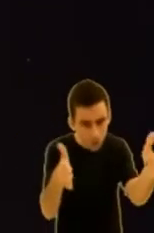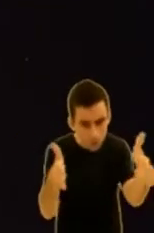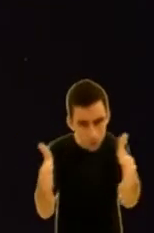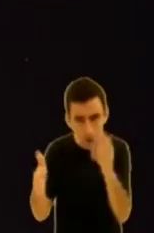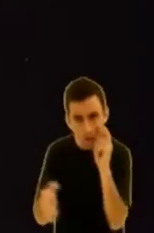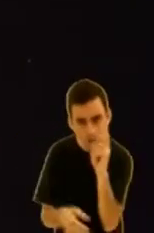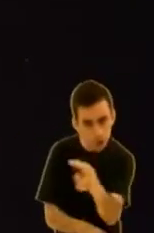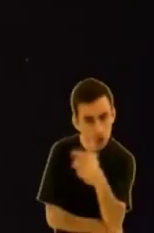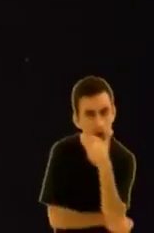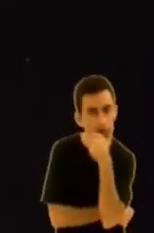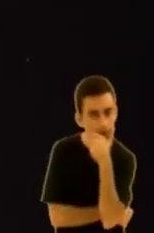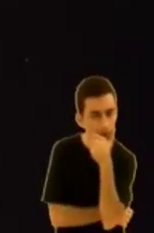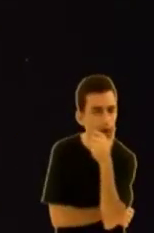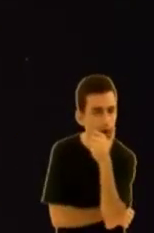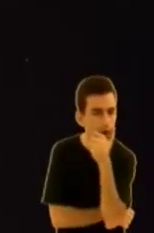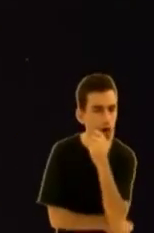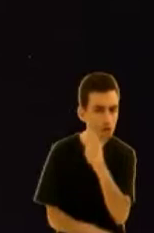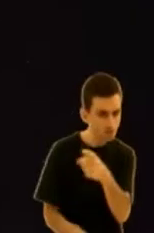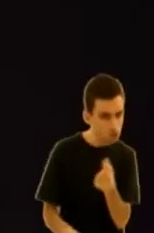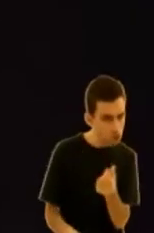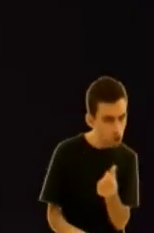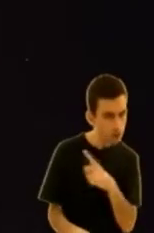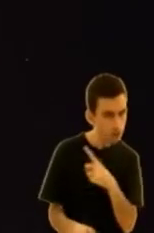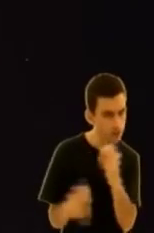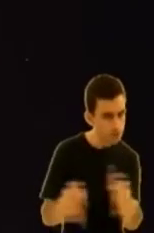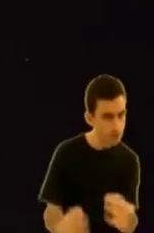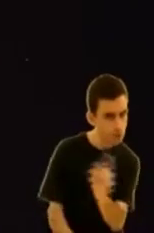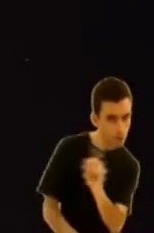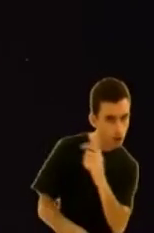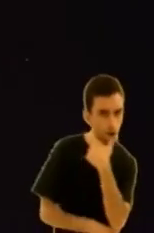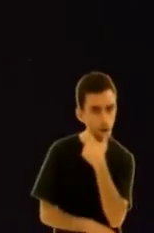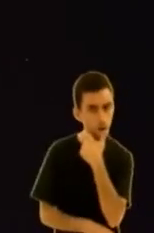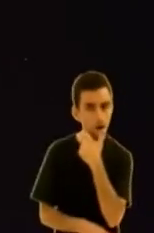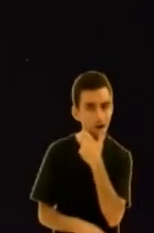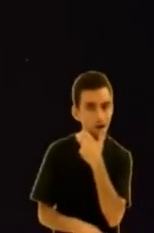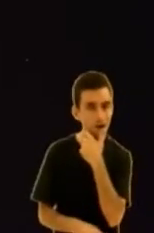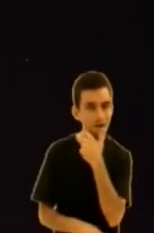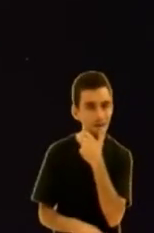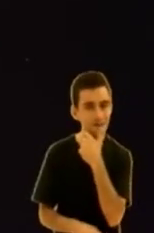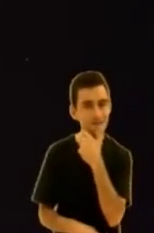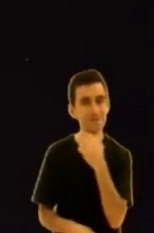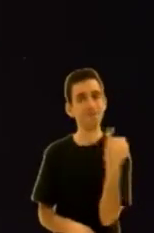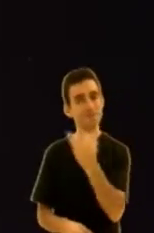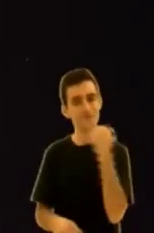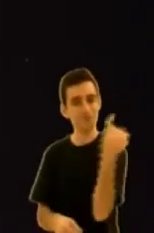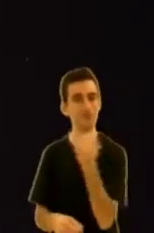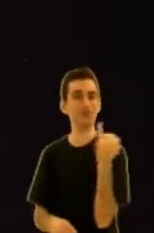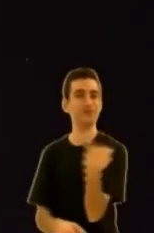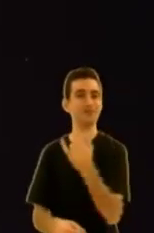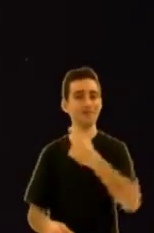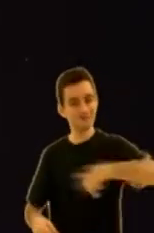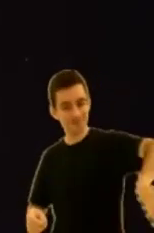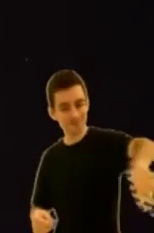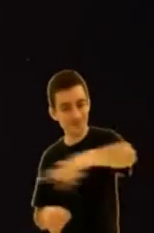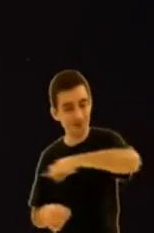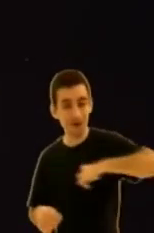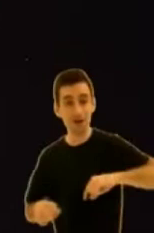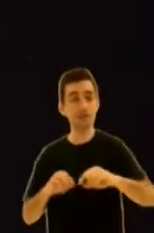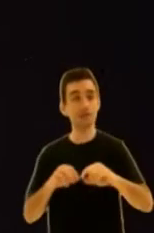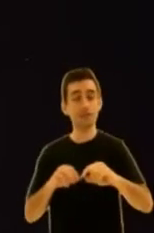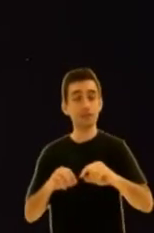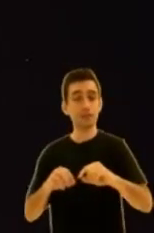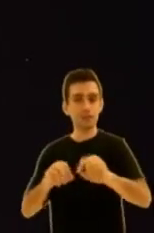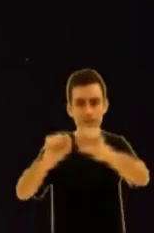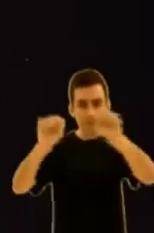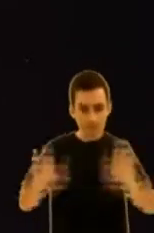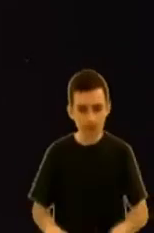e este recurso está sendo alocado no momento adequado. Por que que é importante manter todos esses sistemas